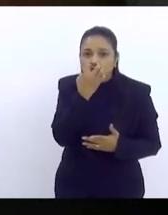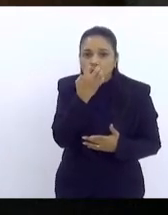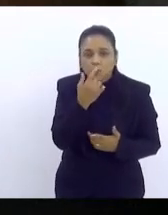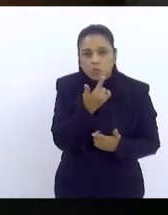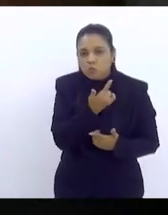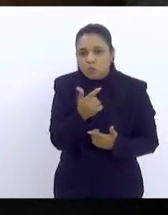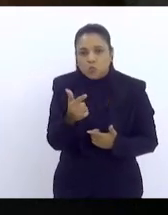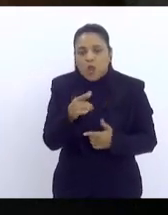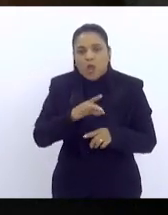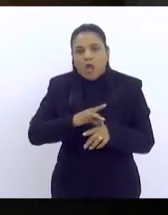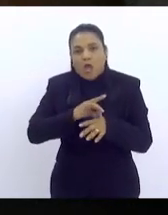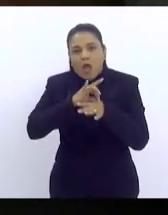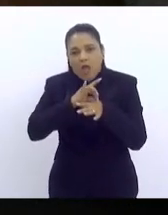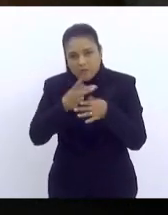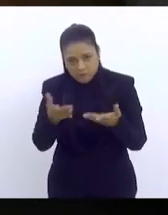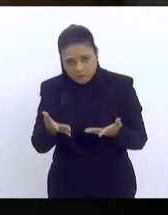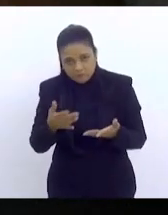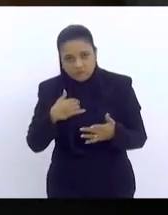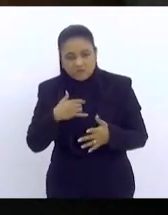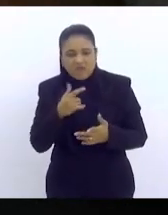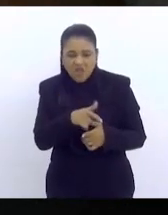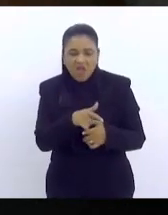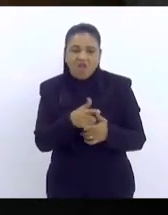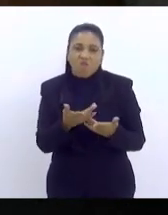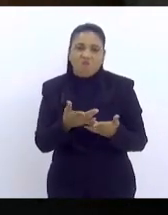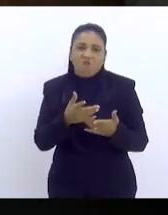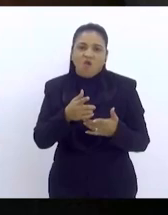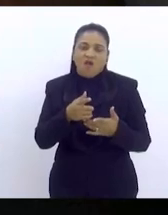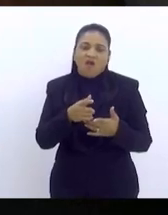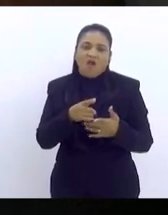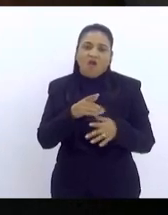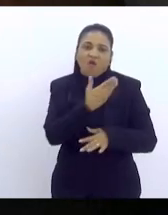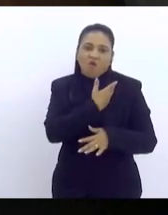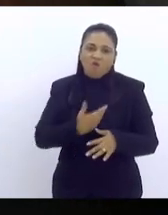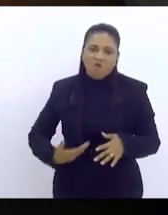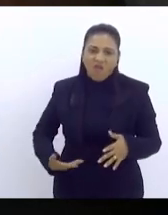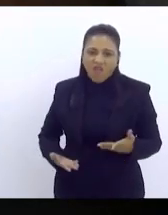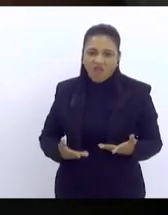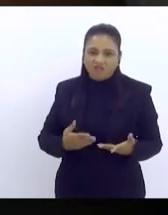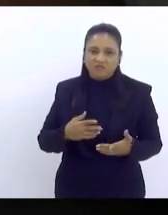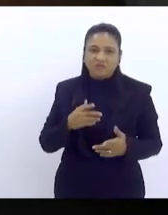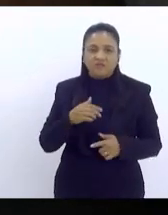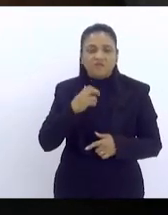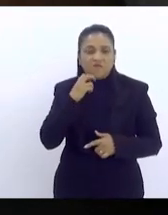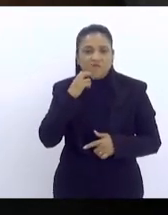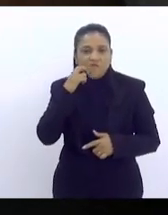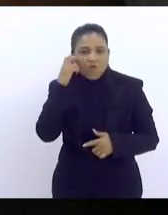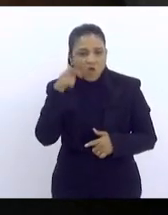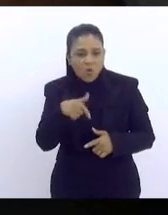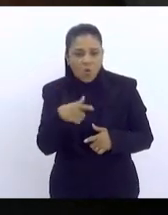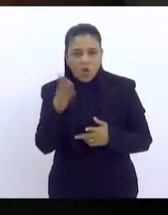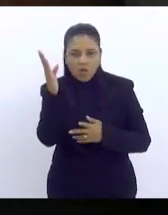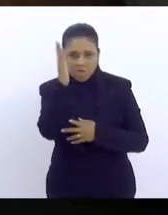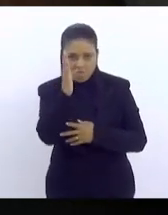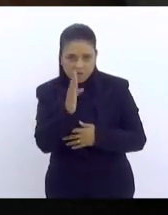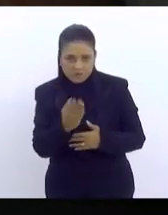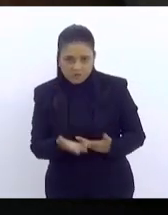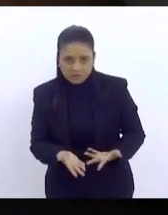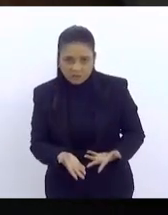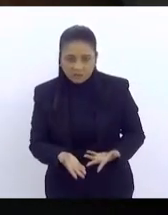desgoverno que envergonha a todos os brasileiros aproveitar para fazer o último registro de convite para